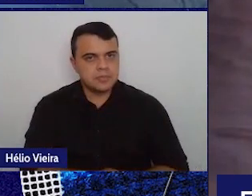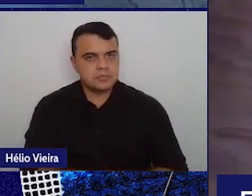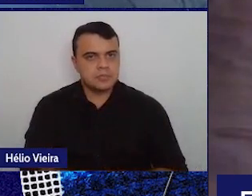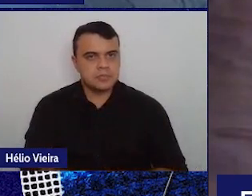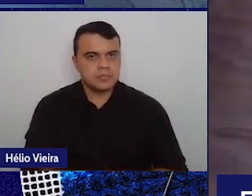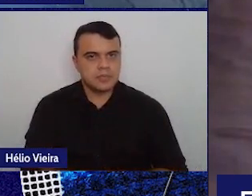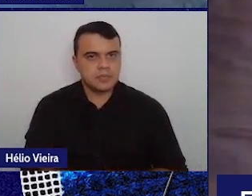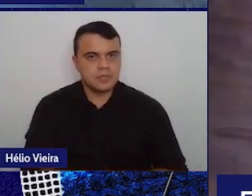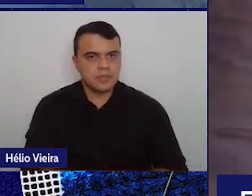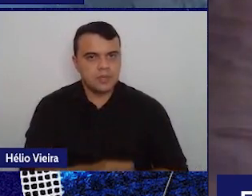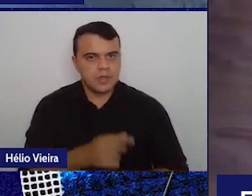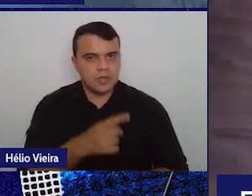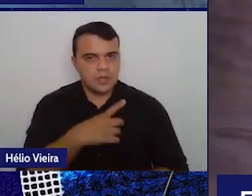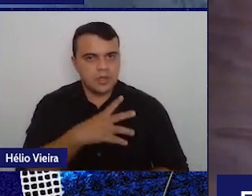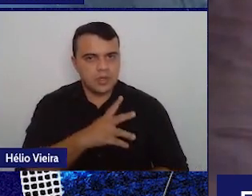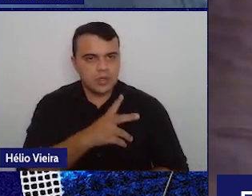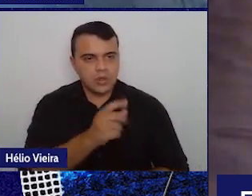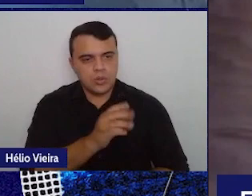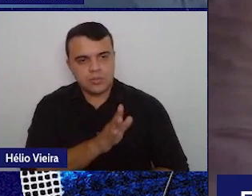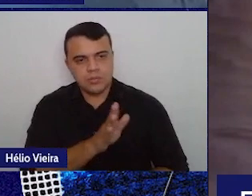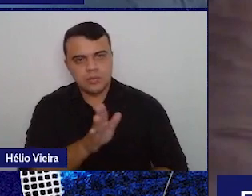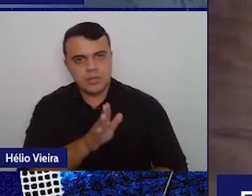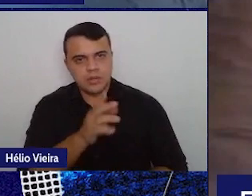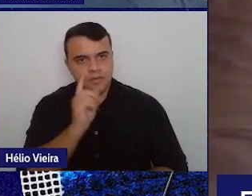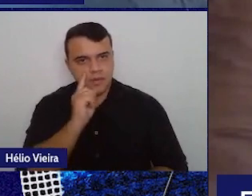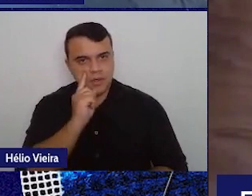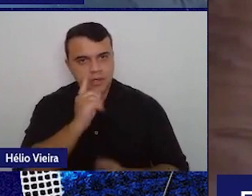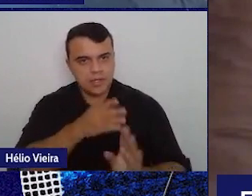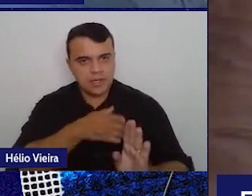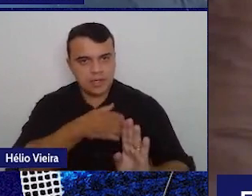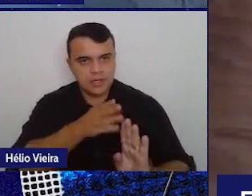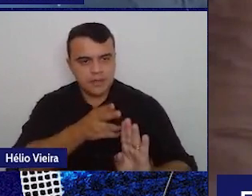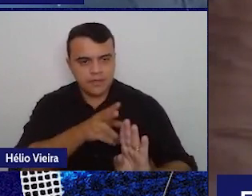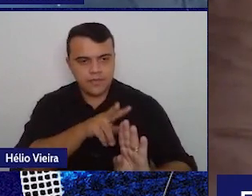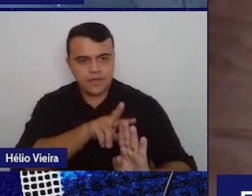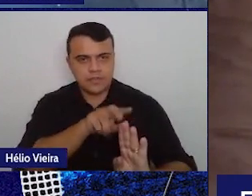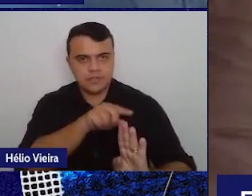com o ponto de cruz todo para cá, eu faço um ponto de cruz invertido.